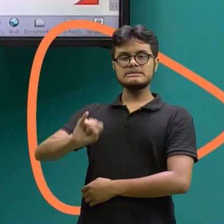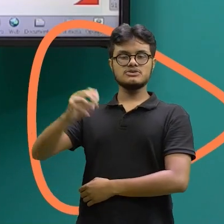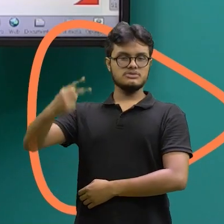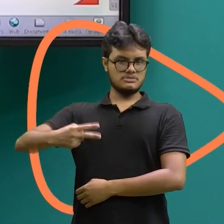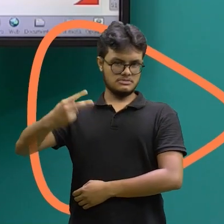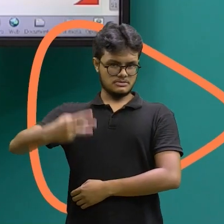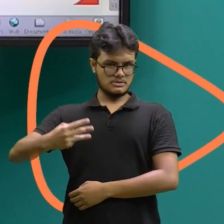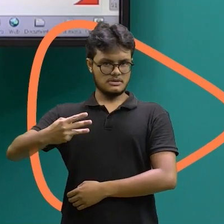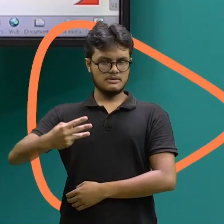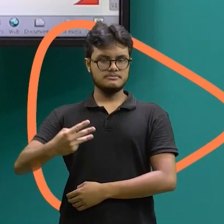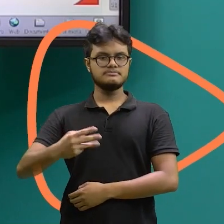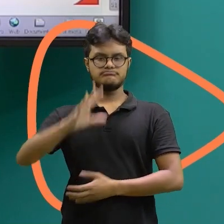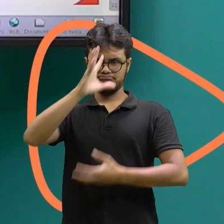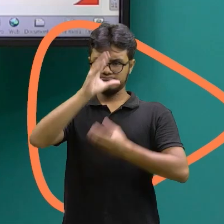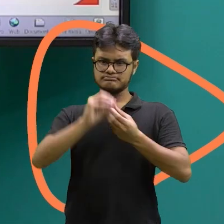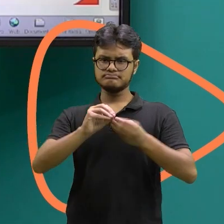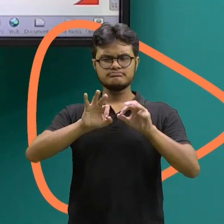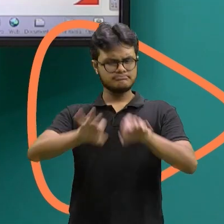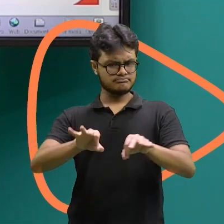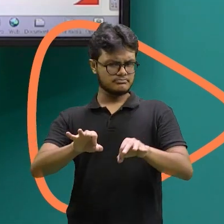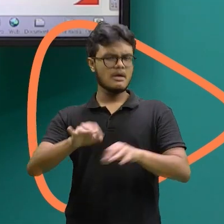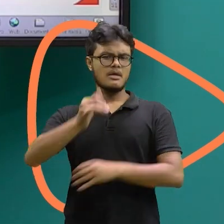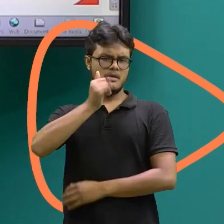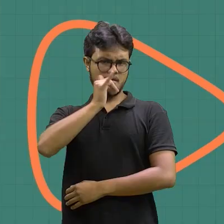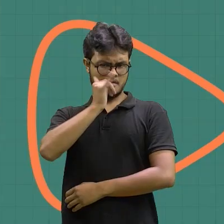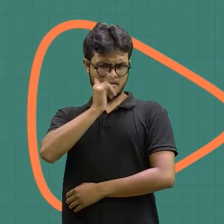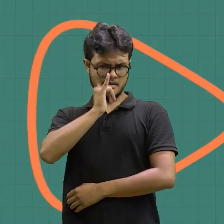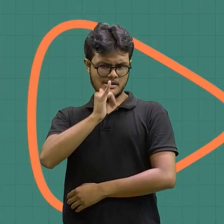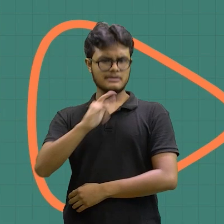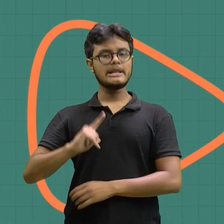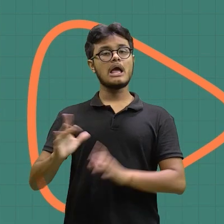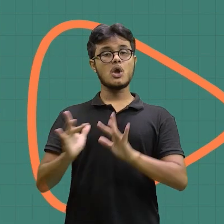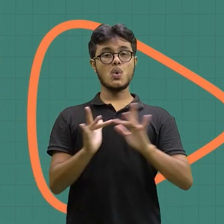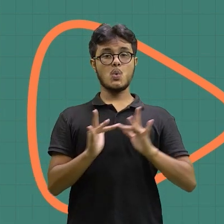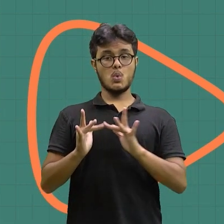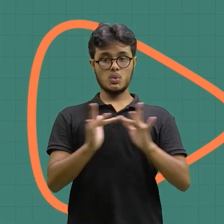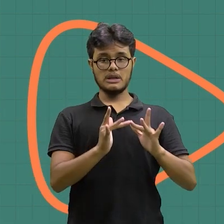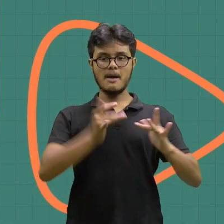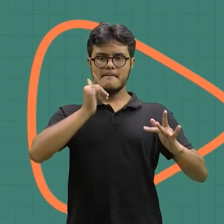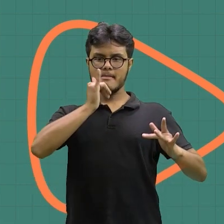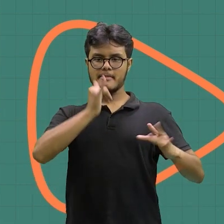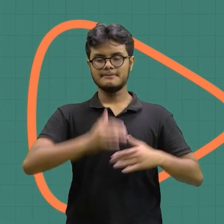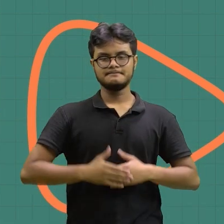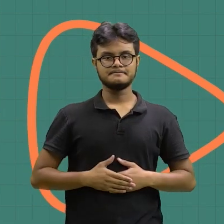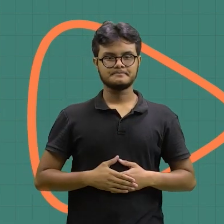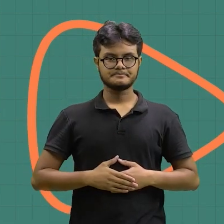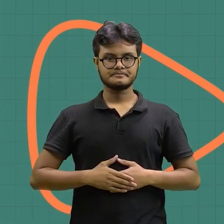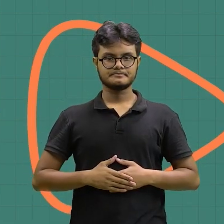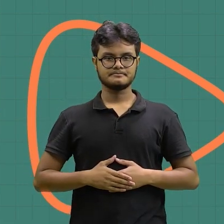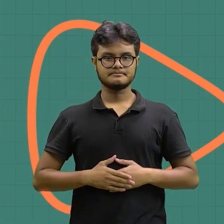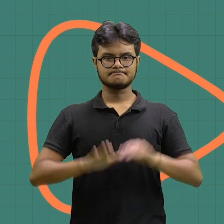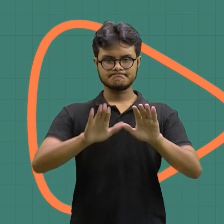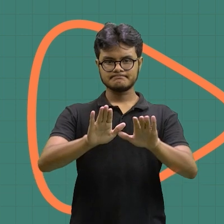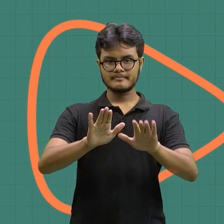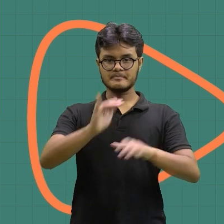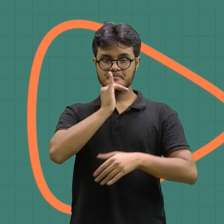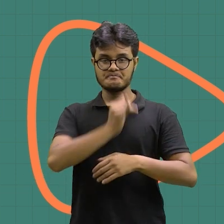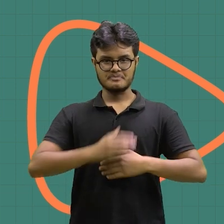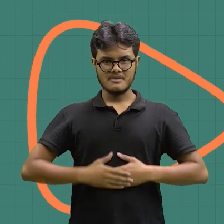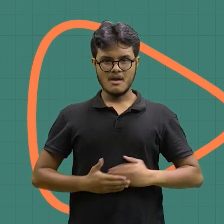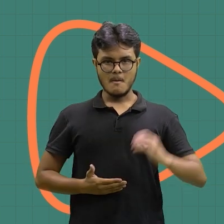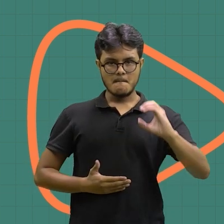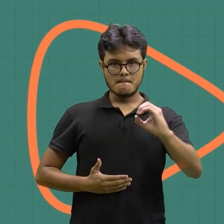um processo de eletrização por contato. Olha a questão aí. Esferas condutoras perfeitamente idênticas